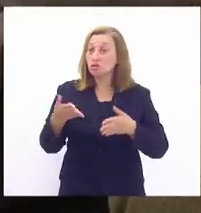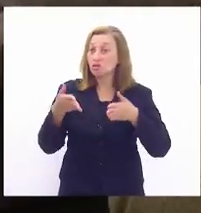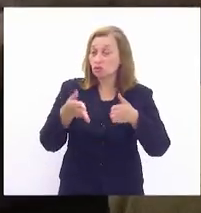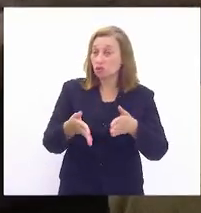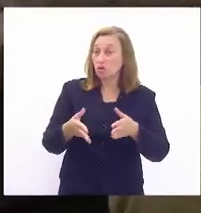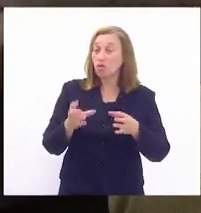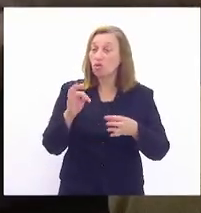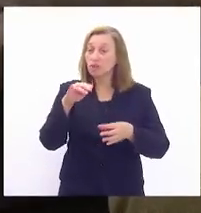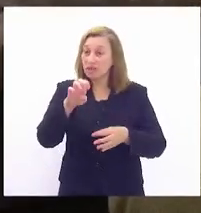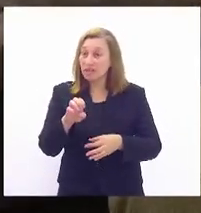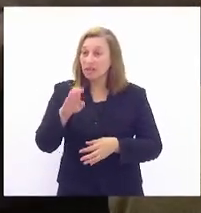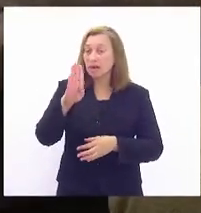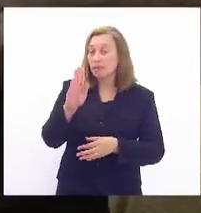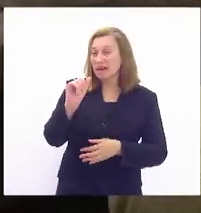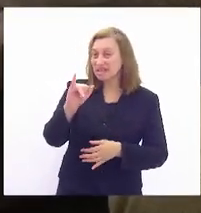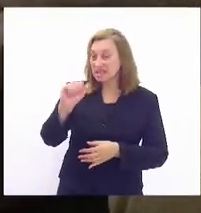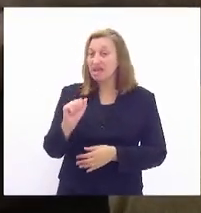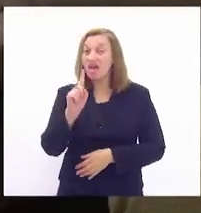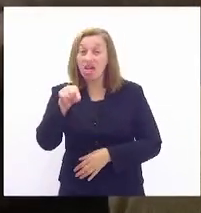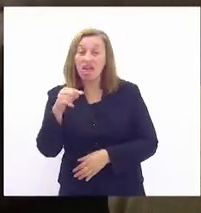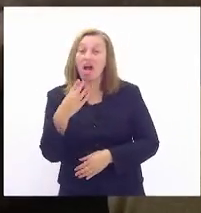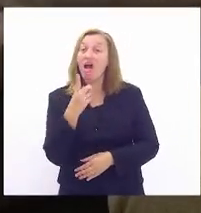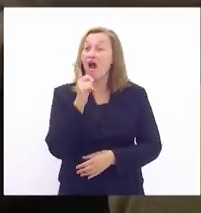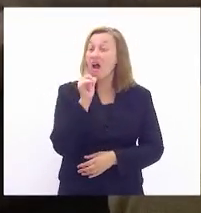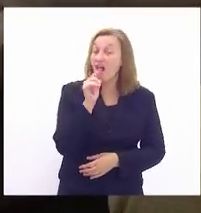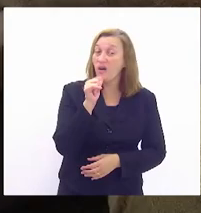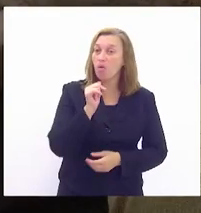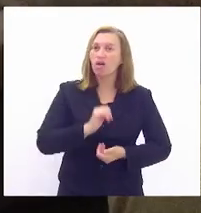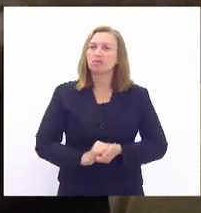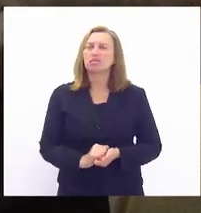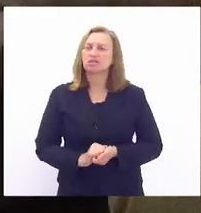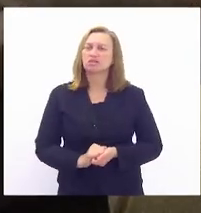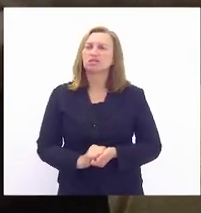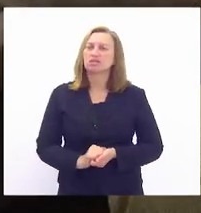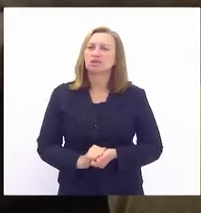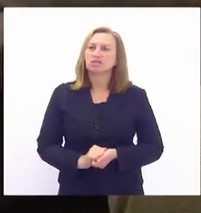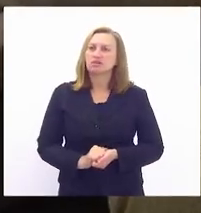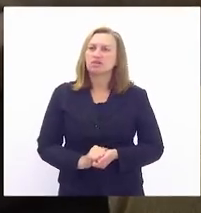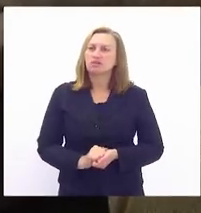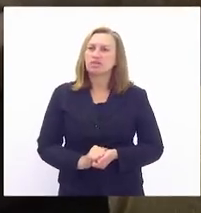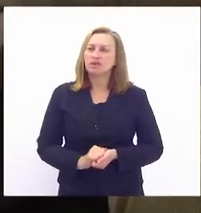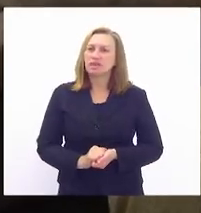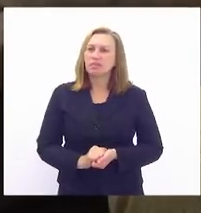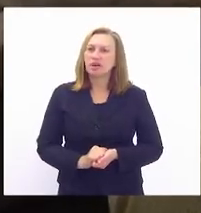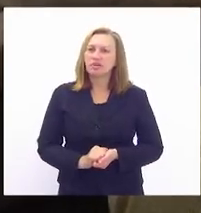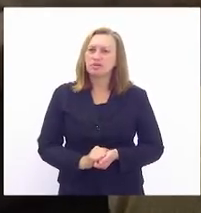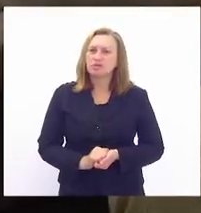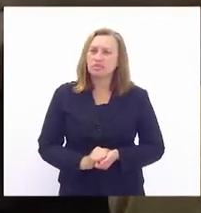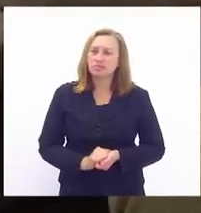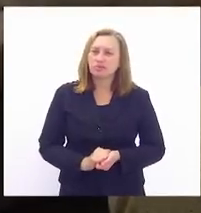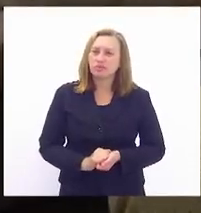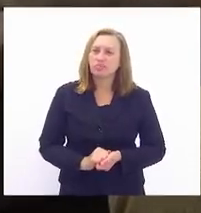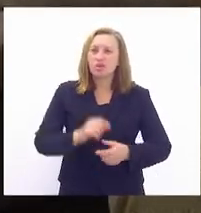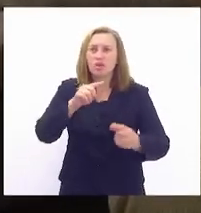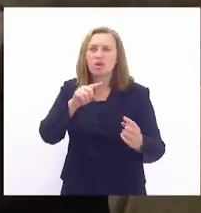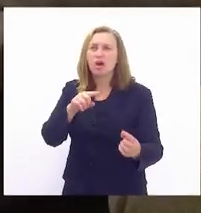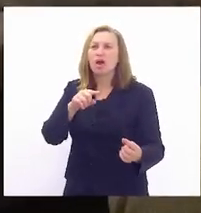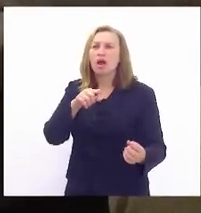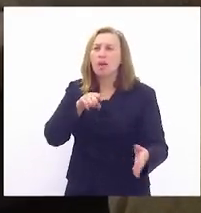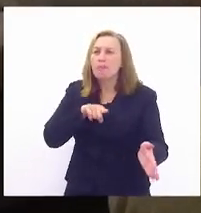de bacia é água, eu deixo a pergunta objetiva em